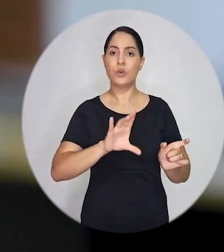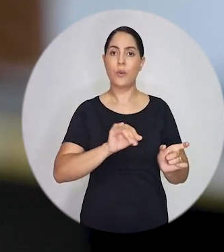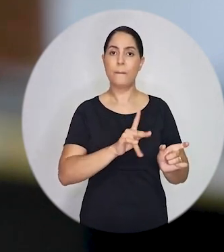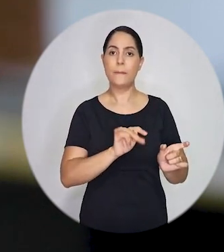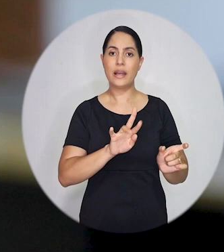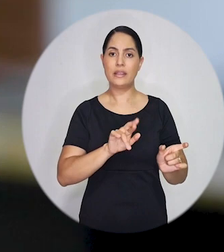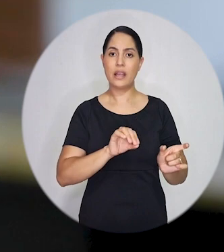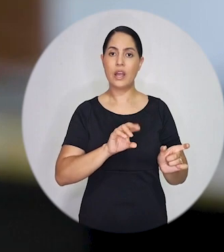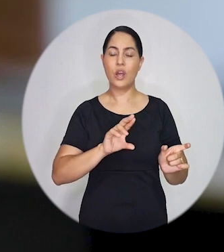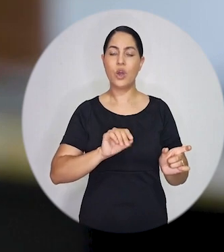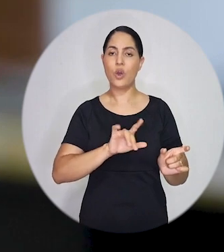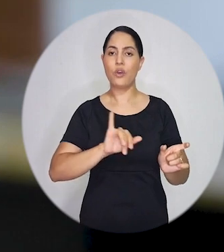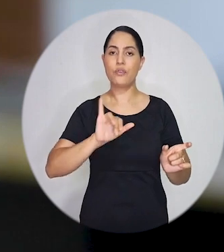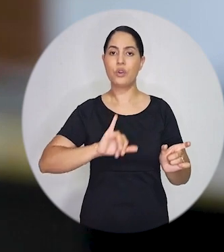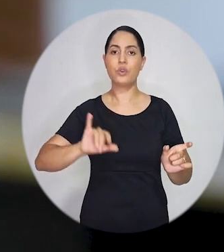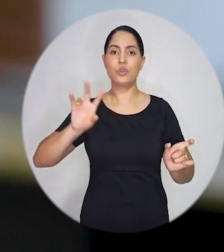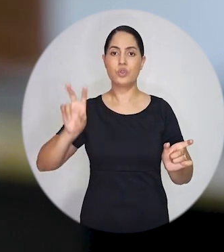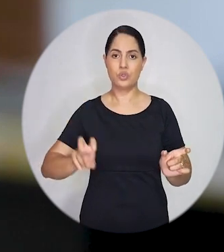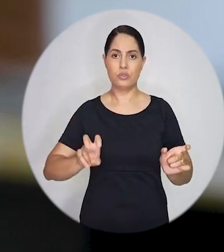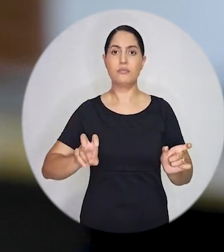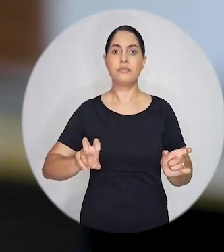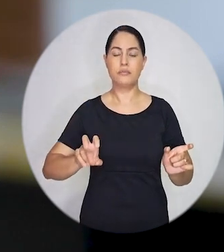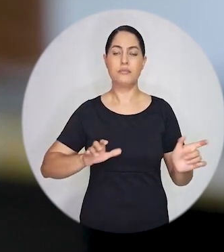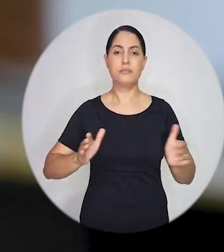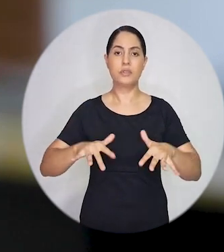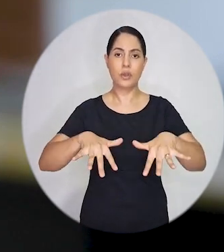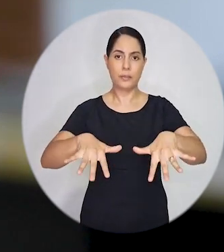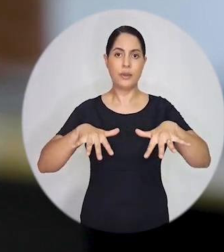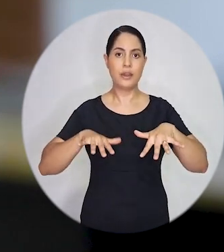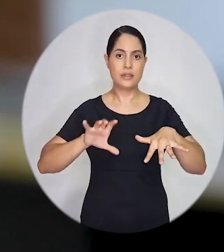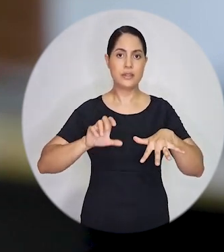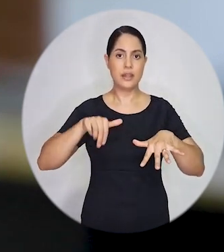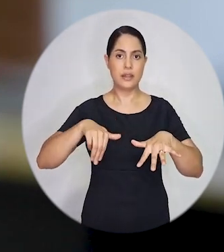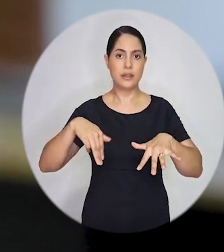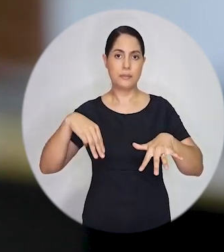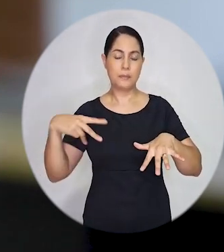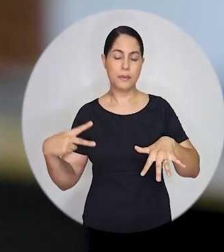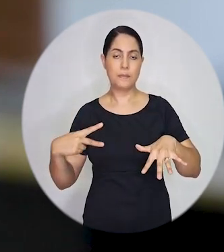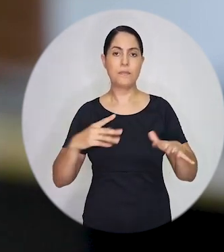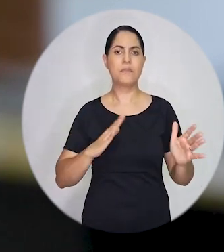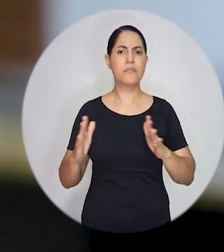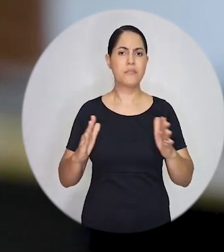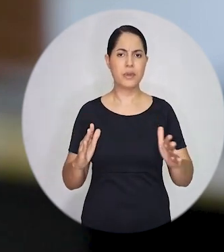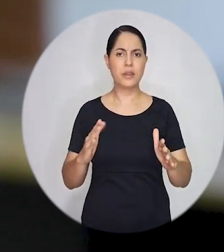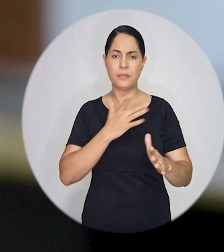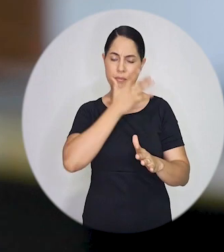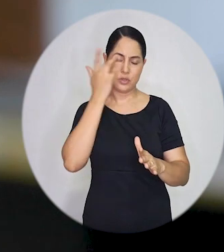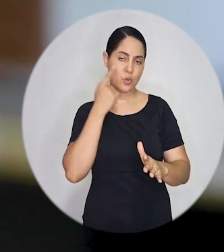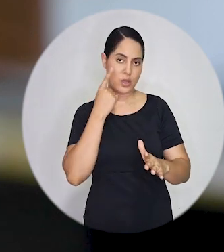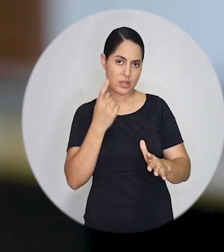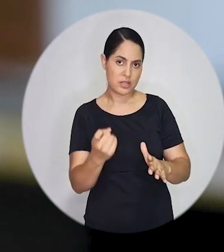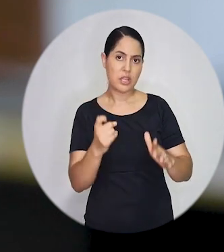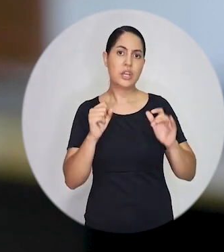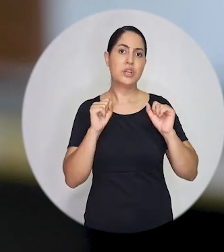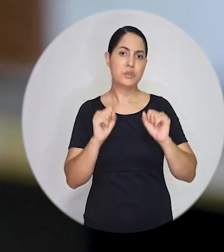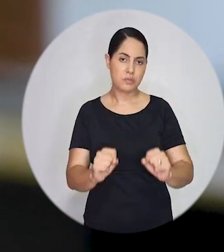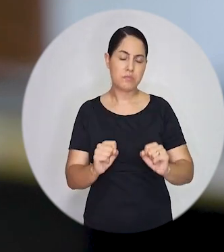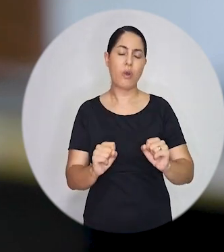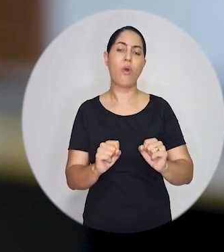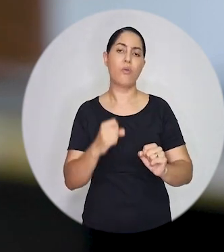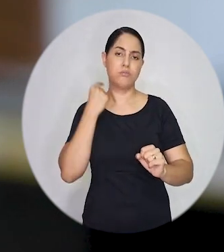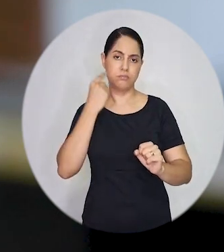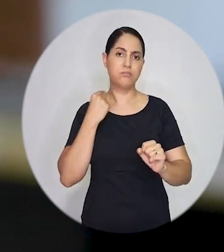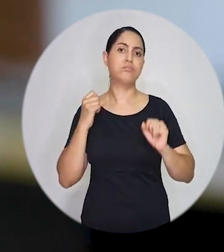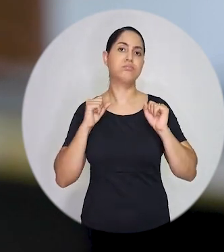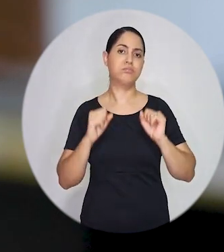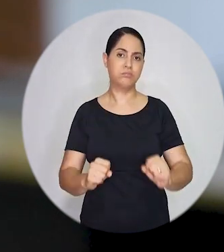foi acatada durante a sessão ordinária do plenário do CNMP. Os prazos destinados à manifestação das partes, dos interessados e